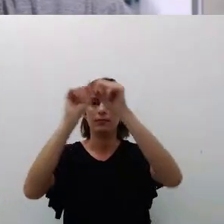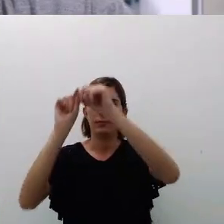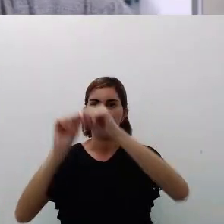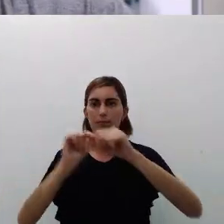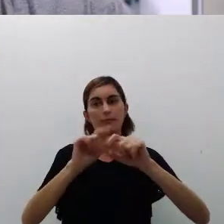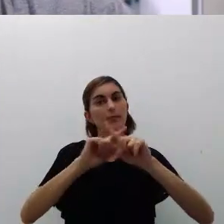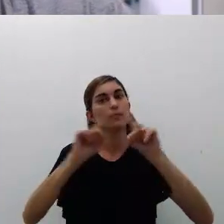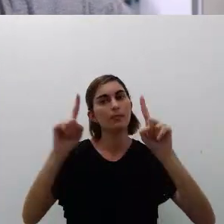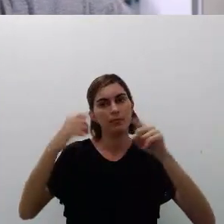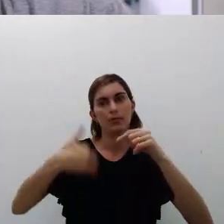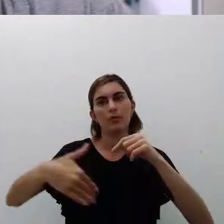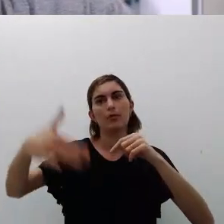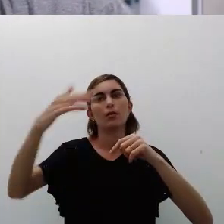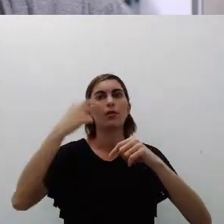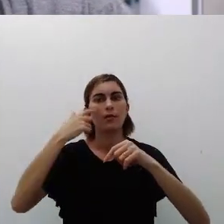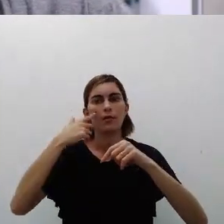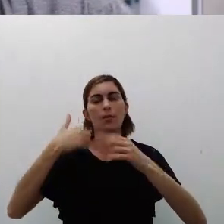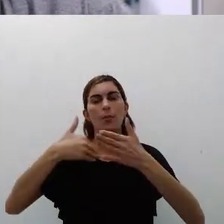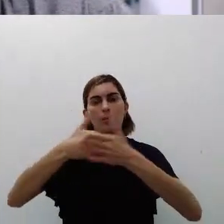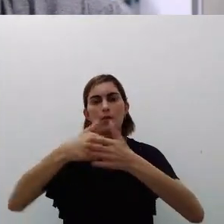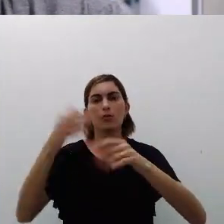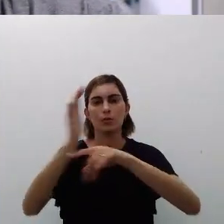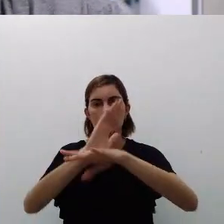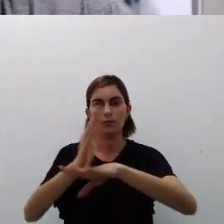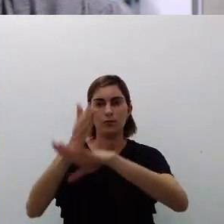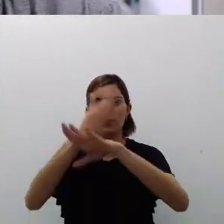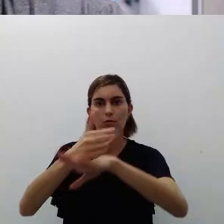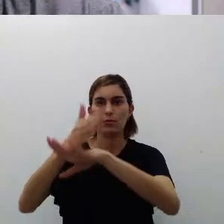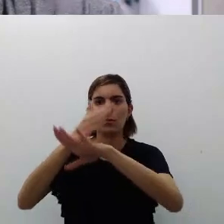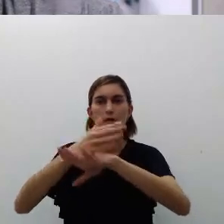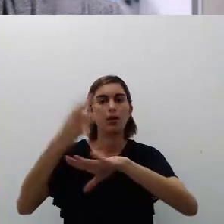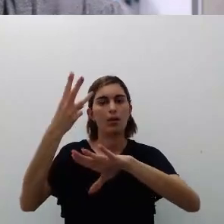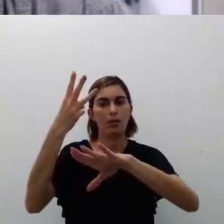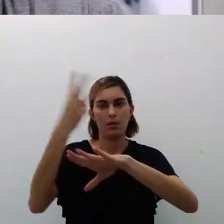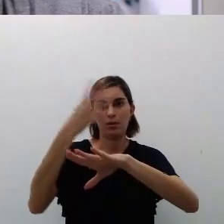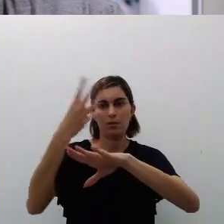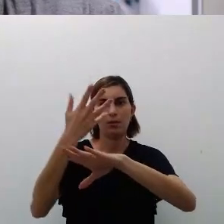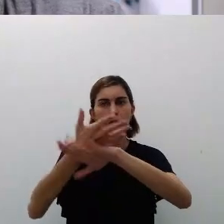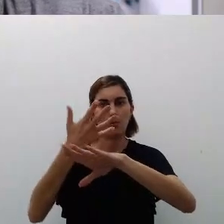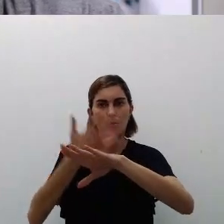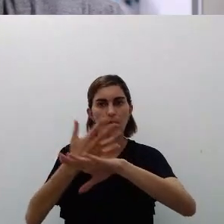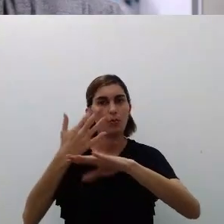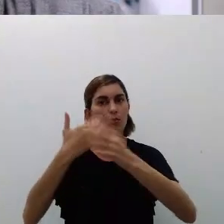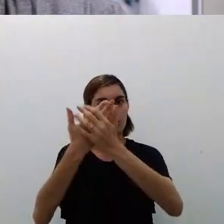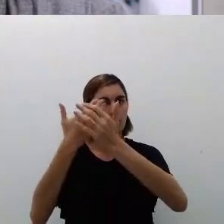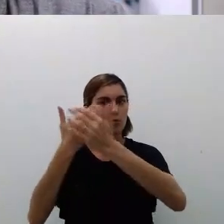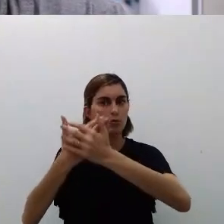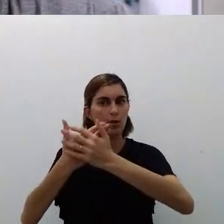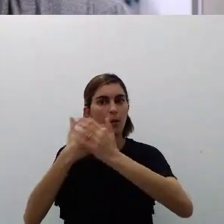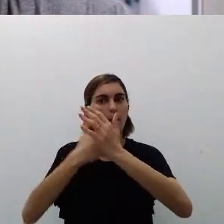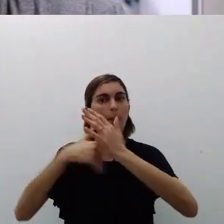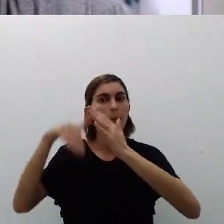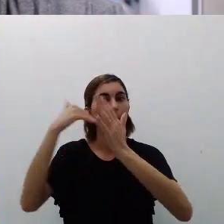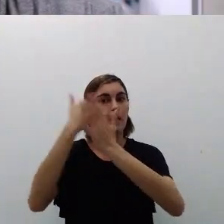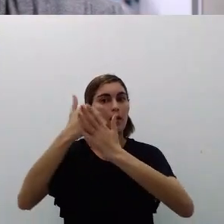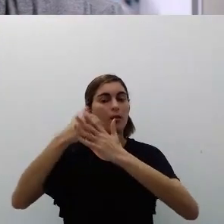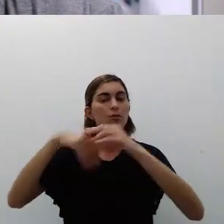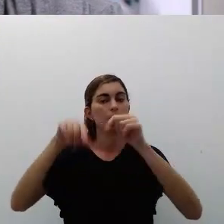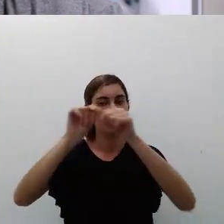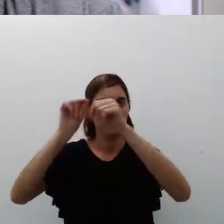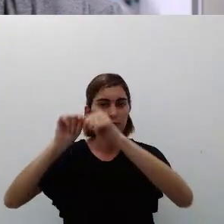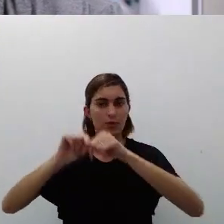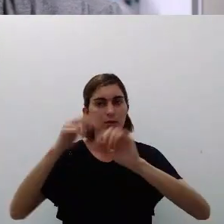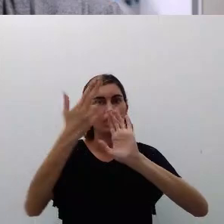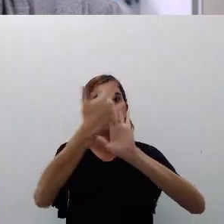vídeo aula, na terceira competência. Nós estudaremos mais sobre a construção do desenho, sobre a representação